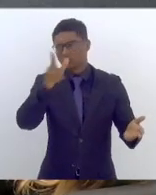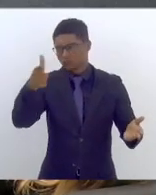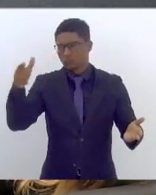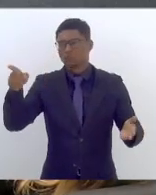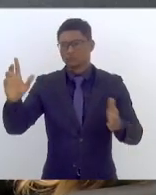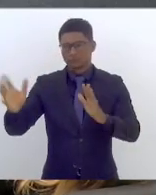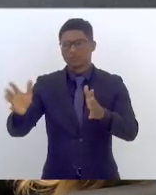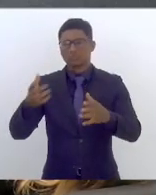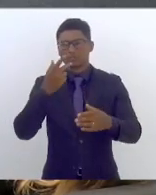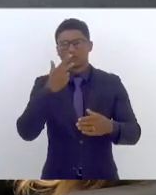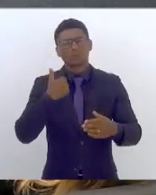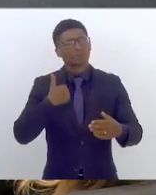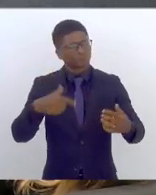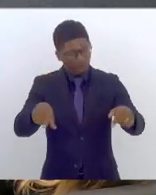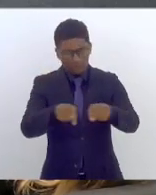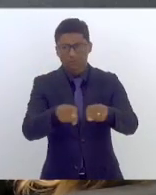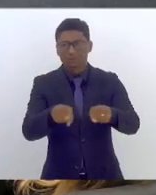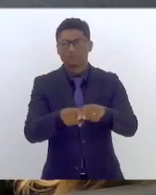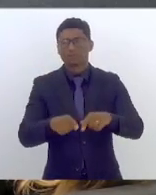tem um dado